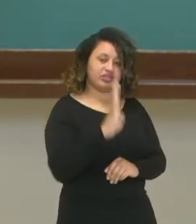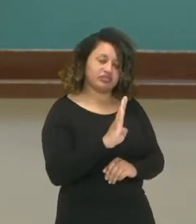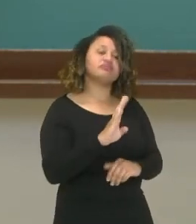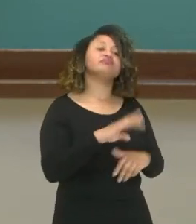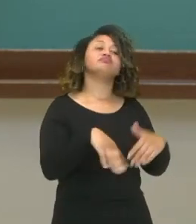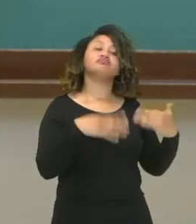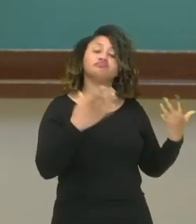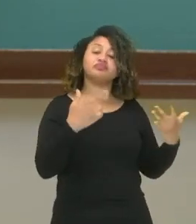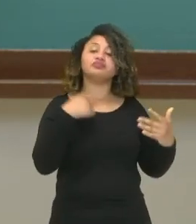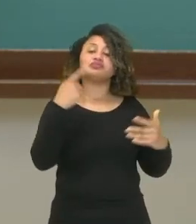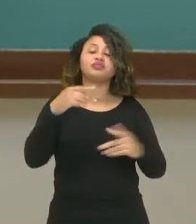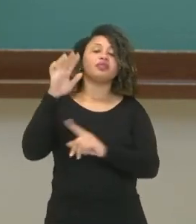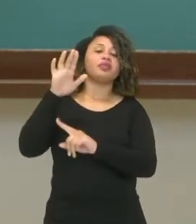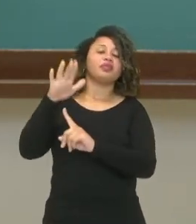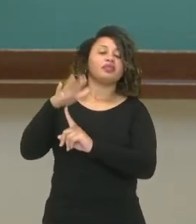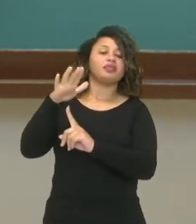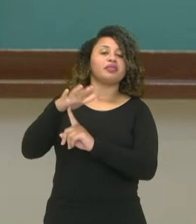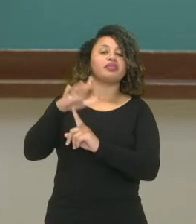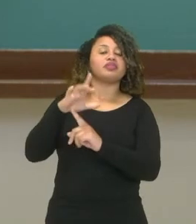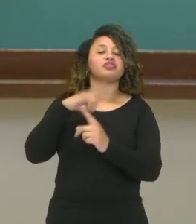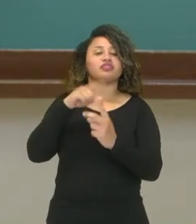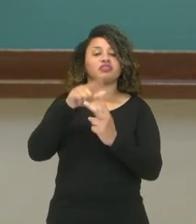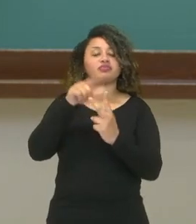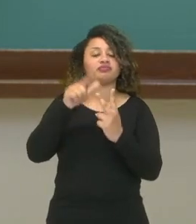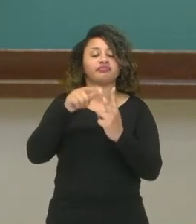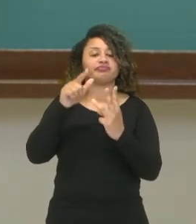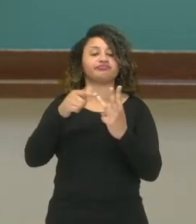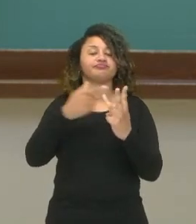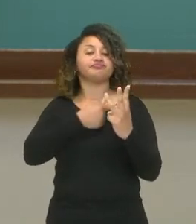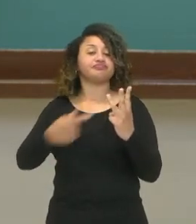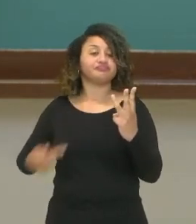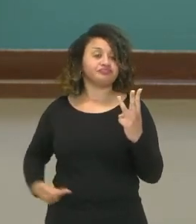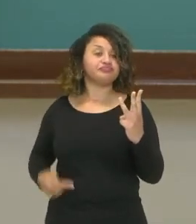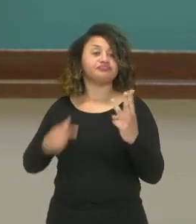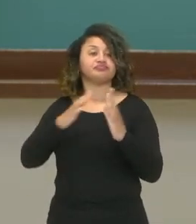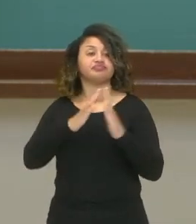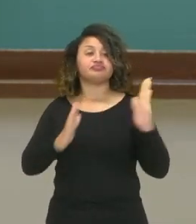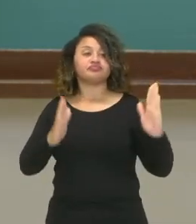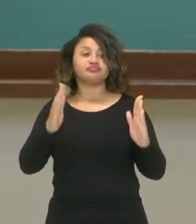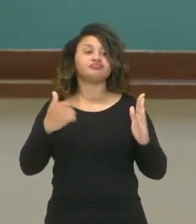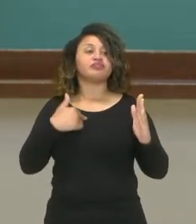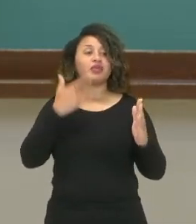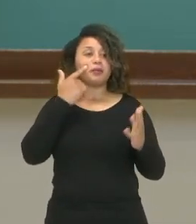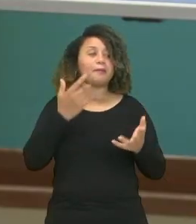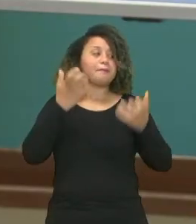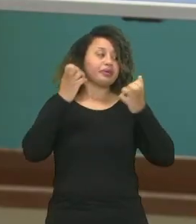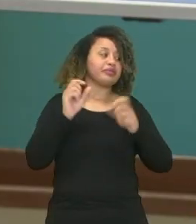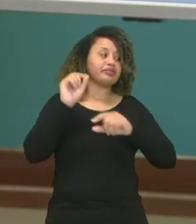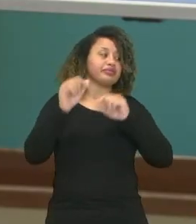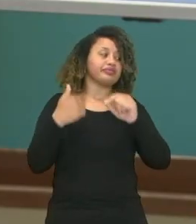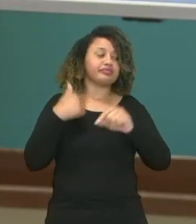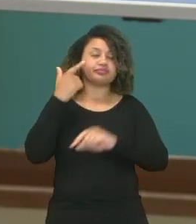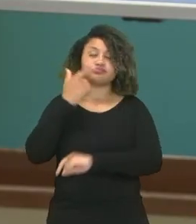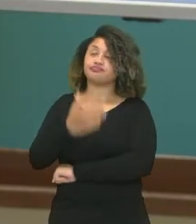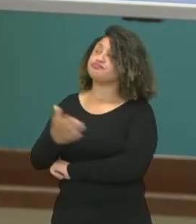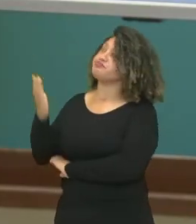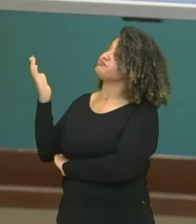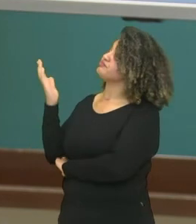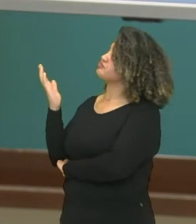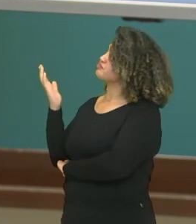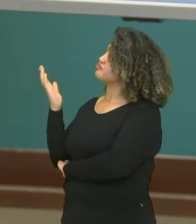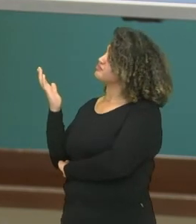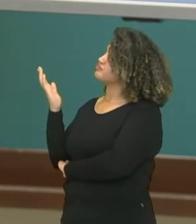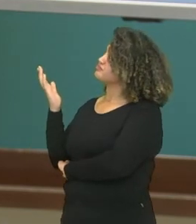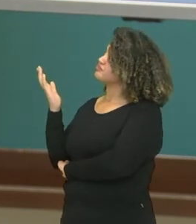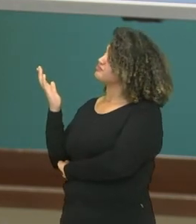Brasil, no Paraná, 3 governadores se destacaram nesse mesmo período. Eles estão aqui, o Bento Munhoz da Rocha Neto, que governou